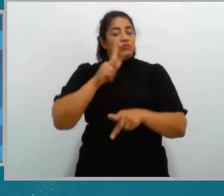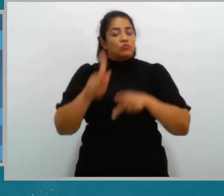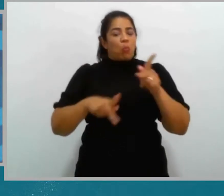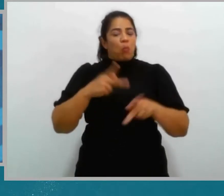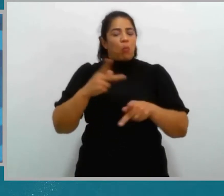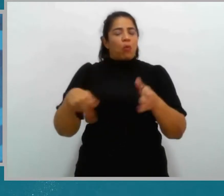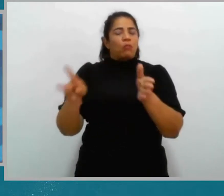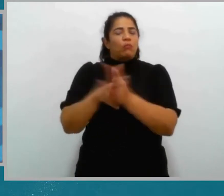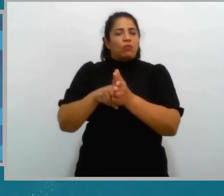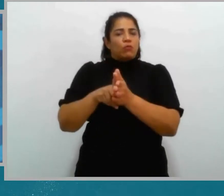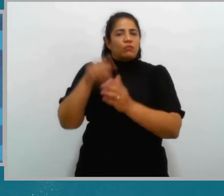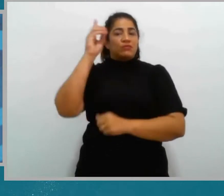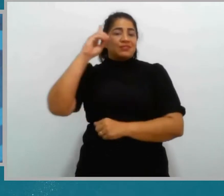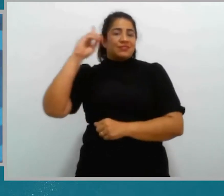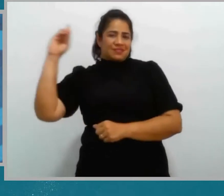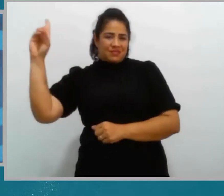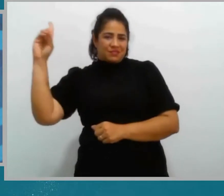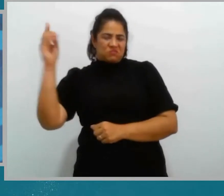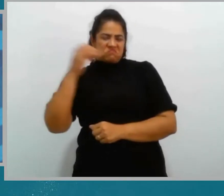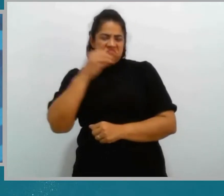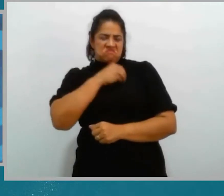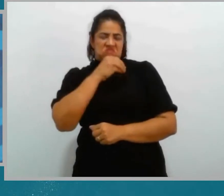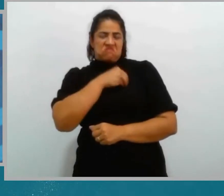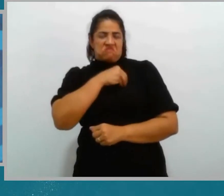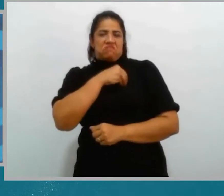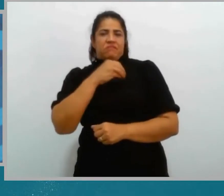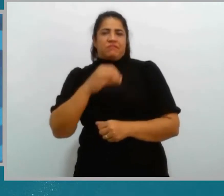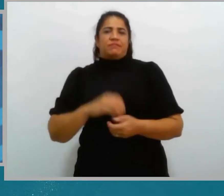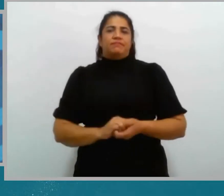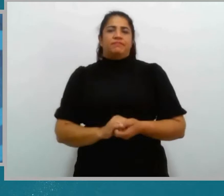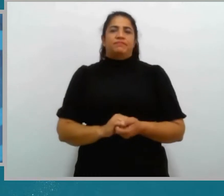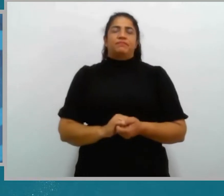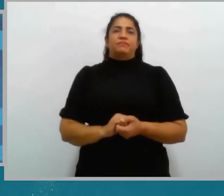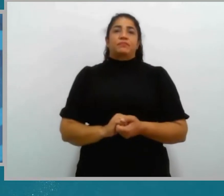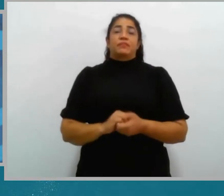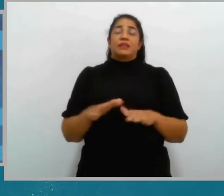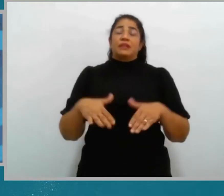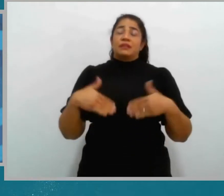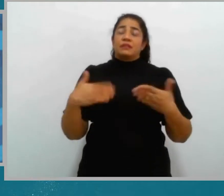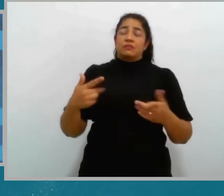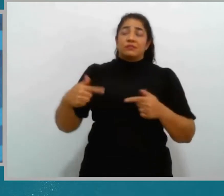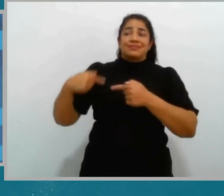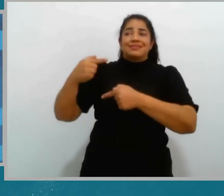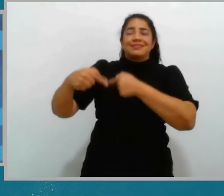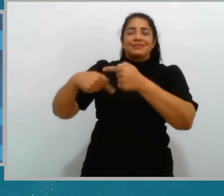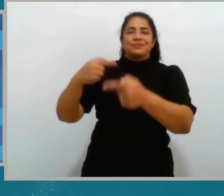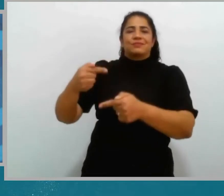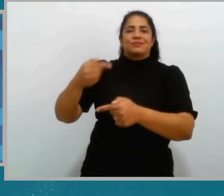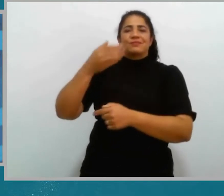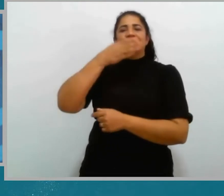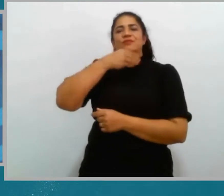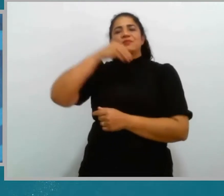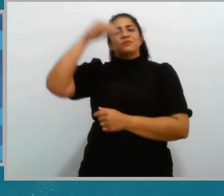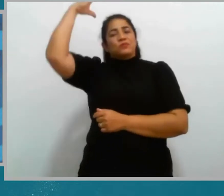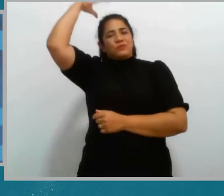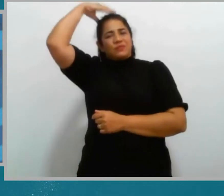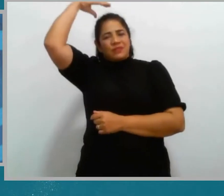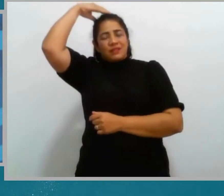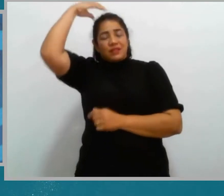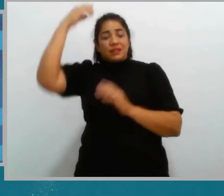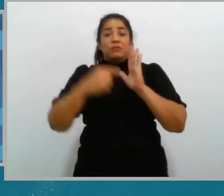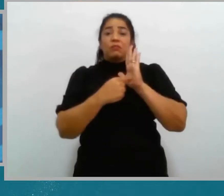pecados deles. Então, até na própria genealogia do rei, havia registro de